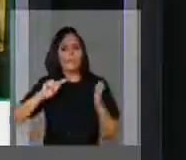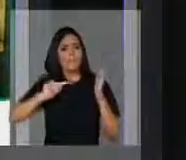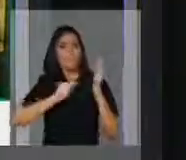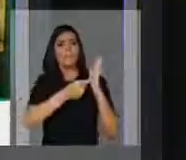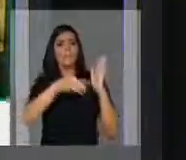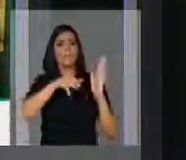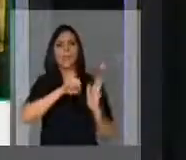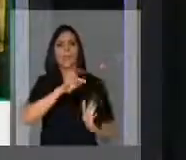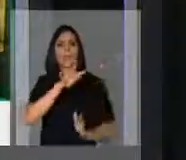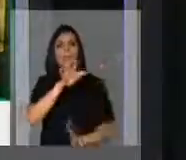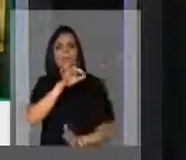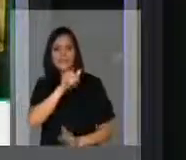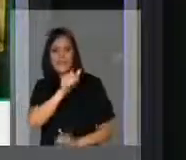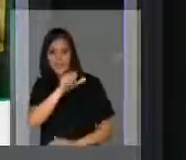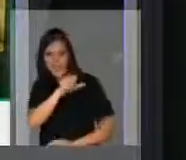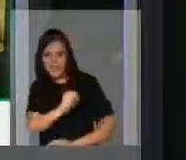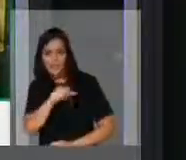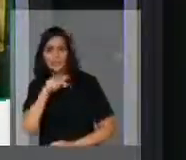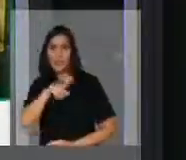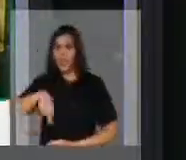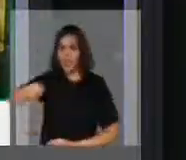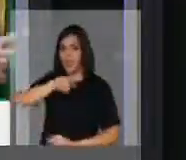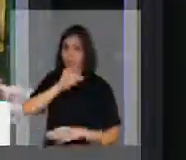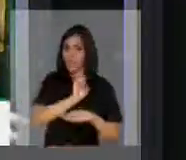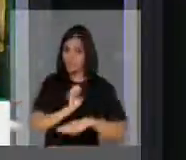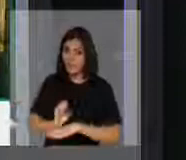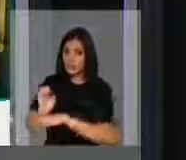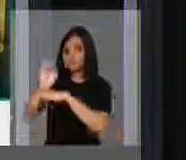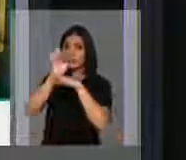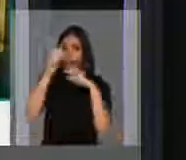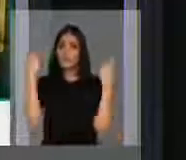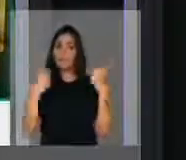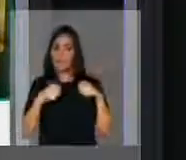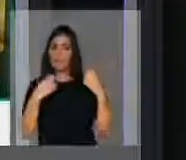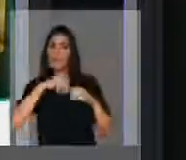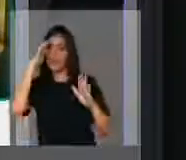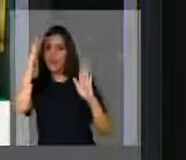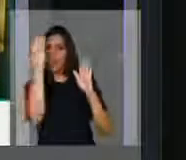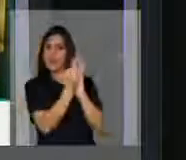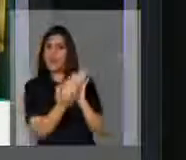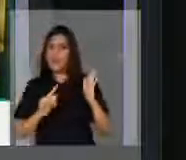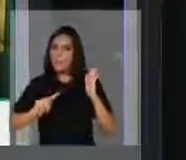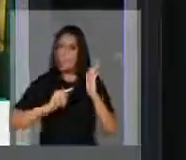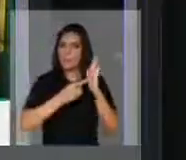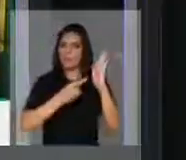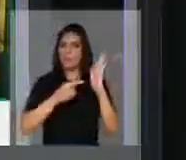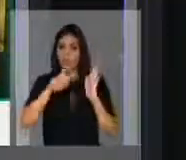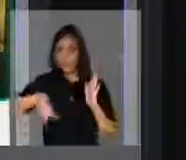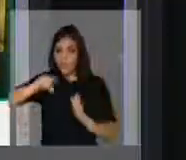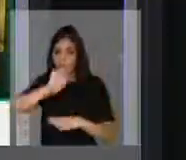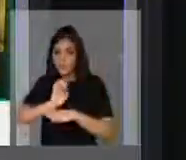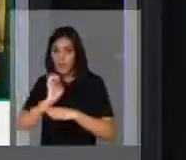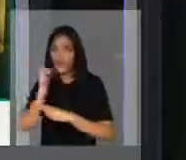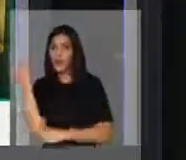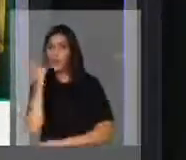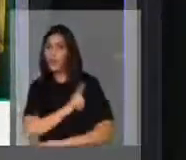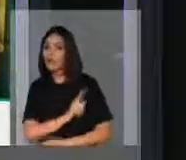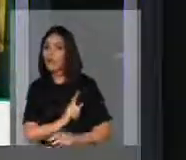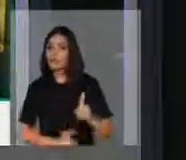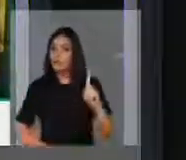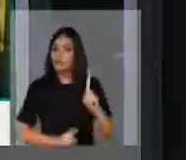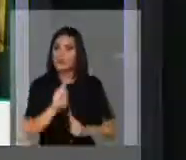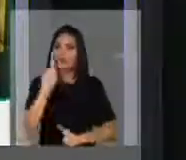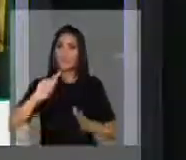metas que deverão ser alcançadas por aqueles estados. E aqueles estados que alcançarem as metas, como por